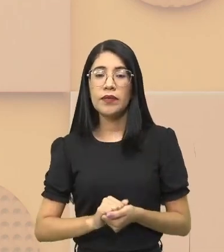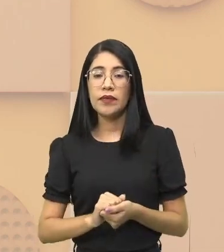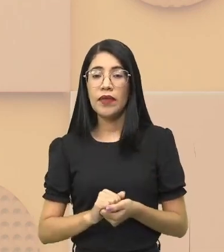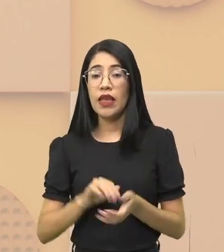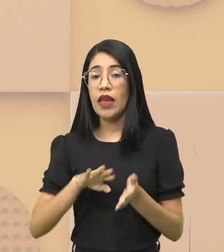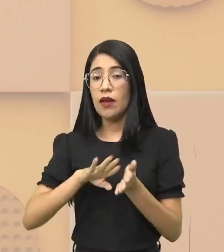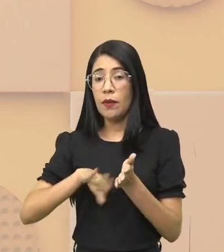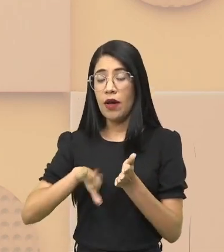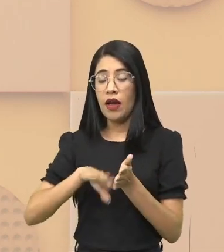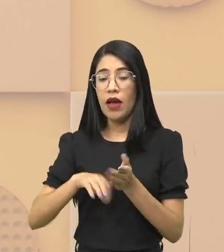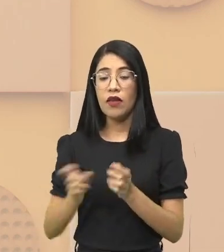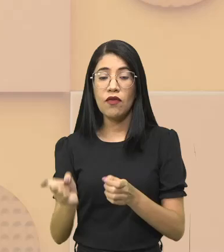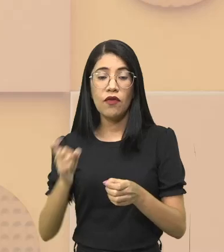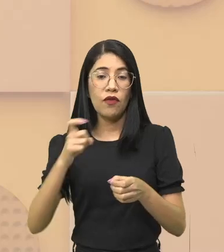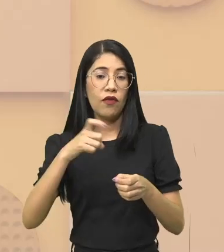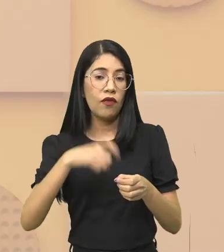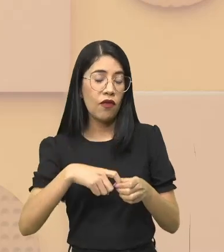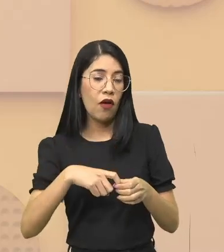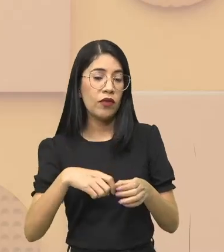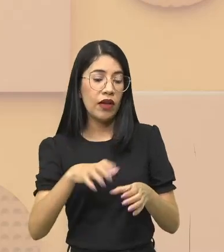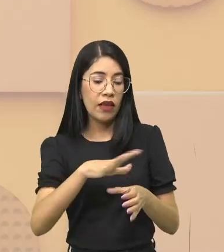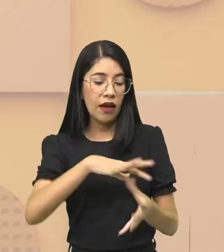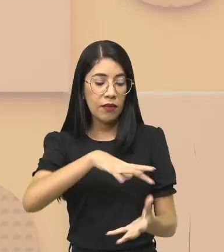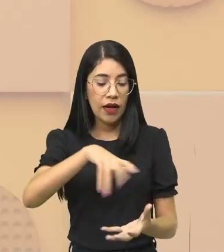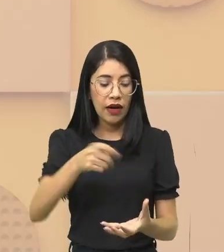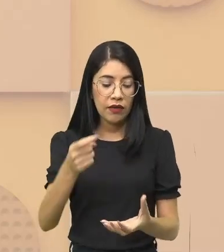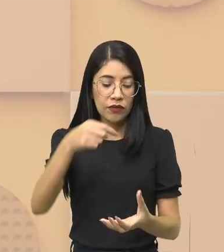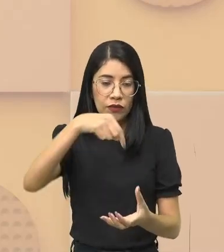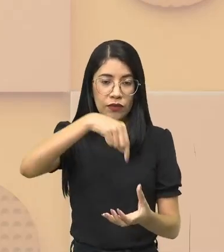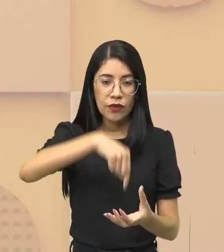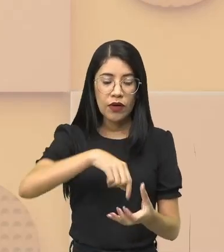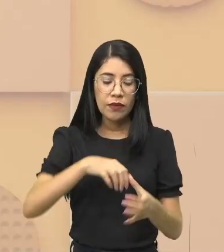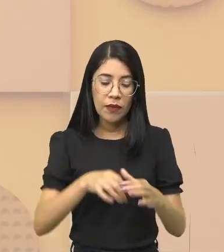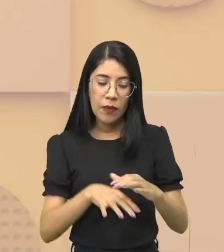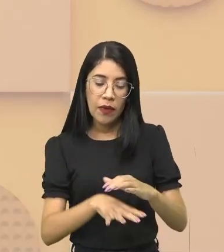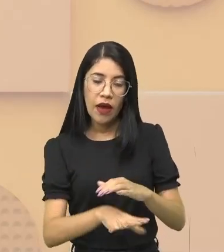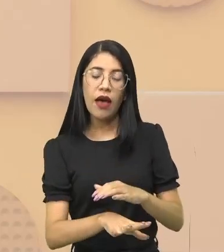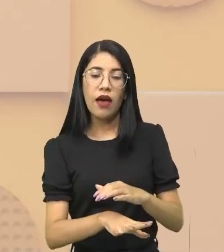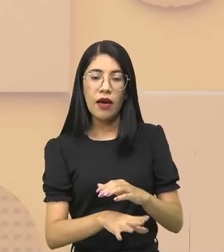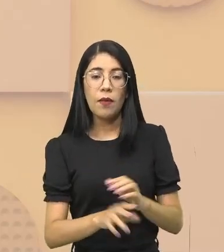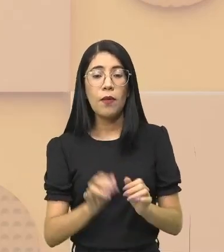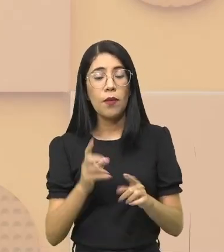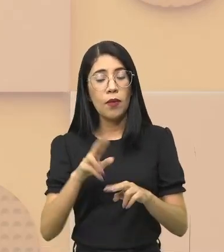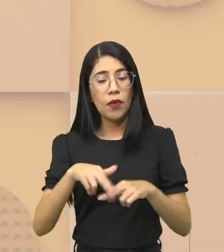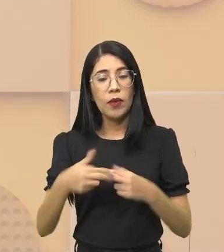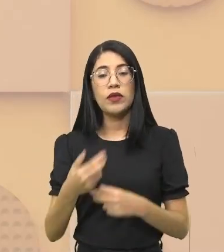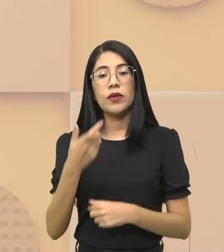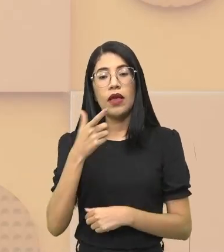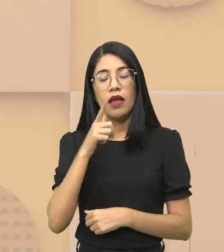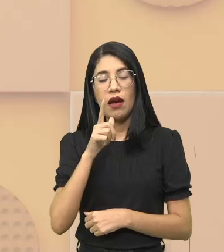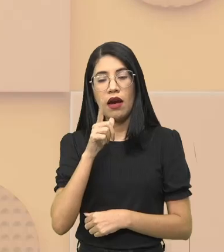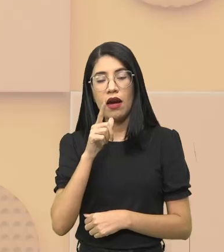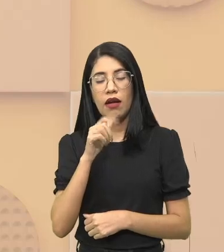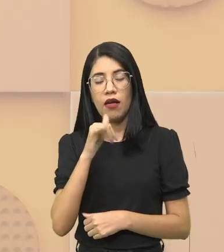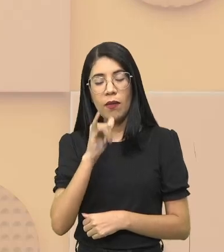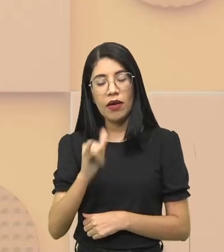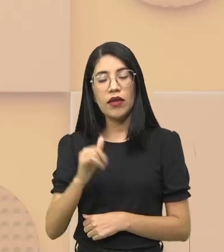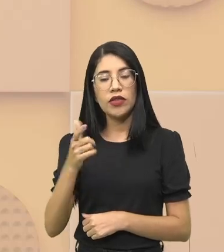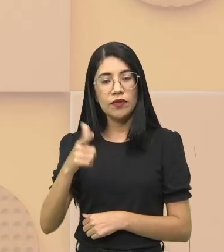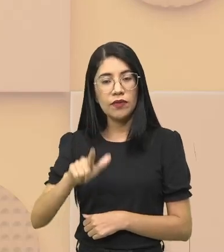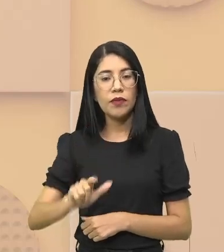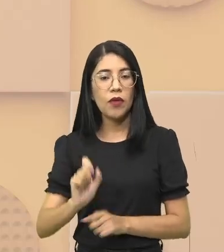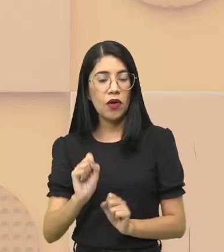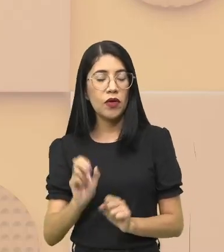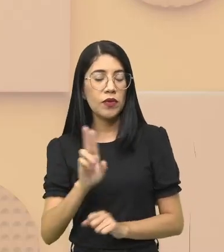vai retornar para o interior da Terra novamente, por isso ela é uma fonte de energia renovável que pode ser